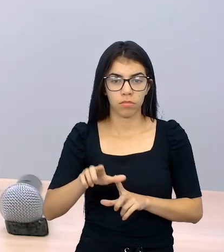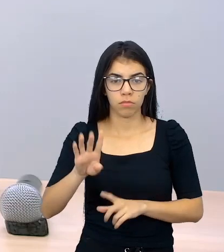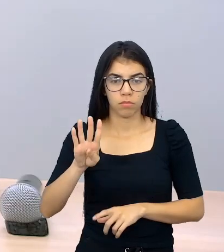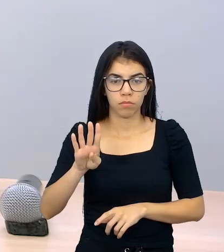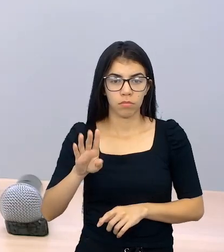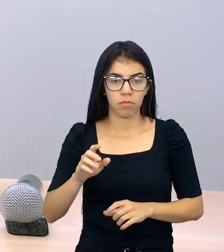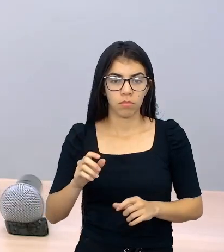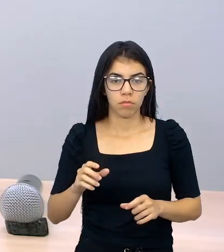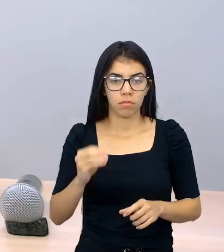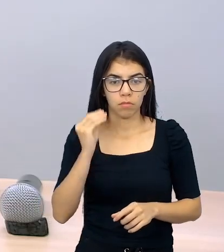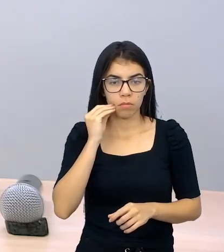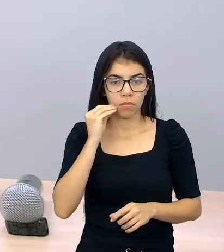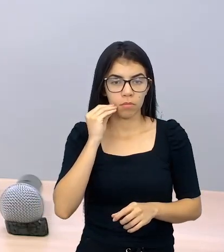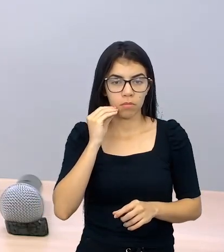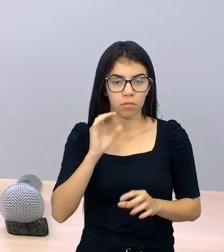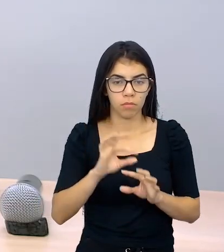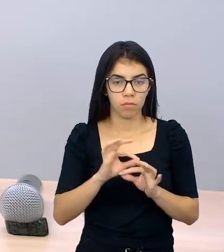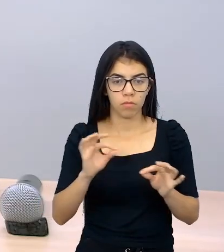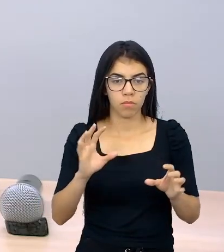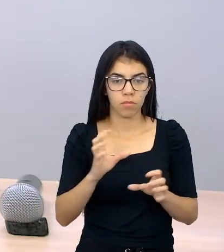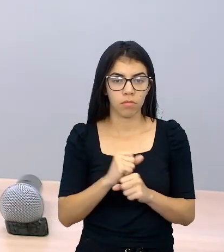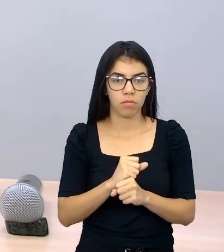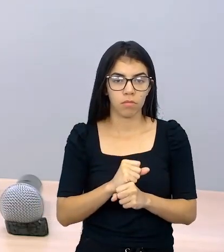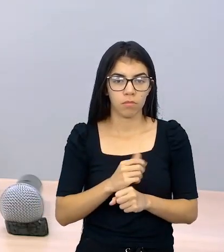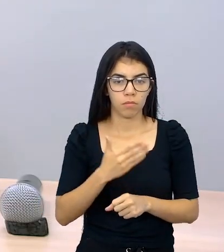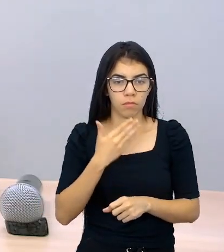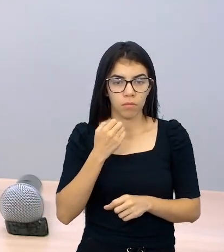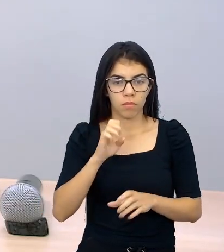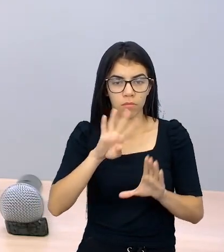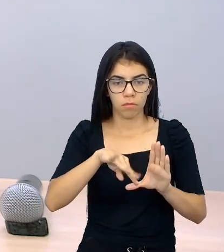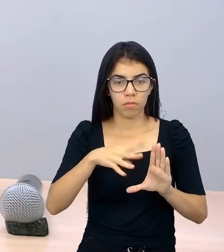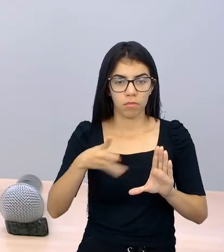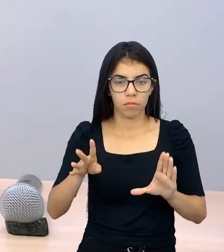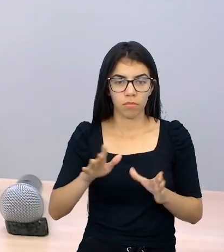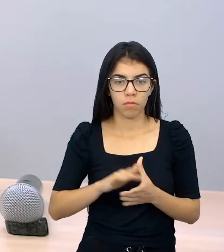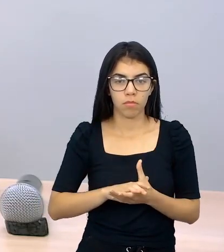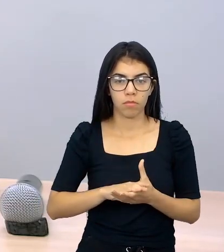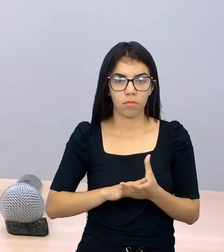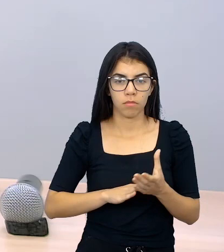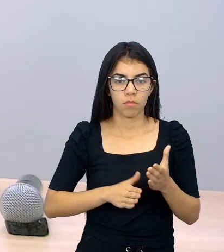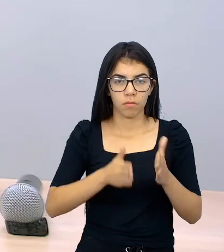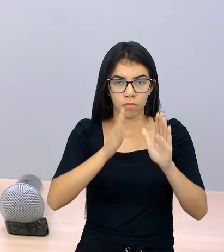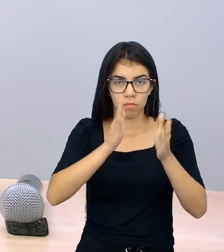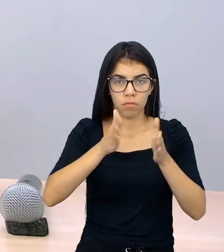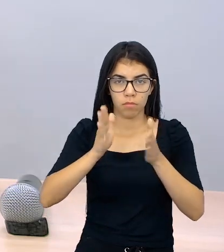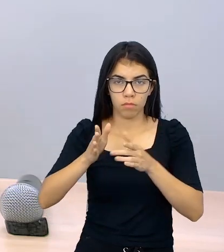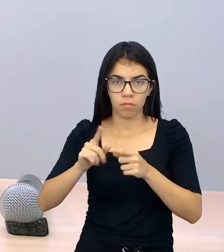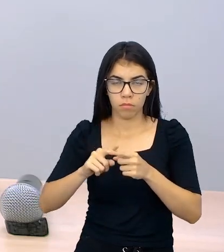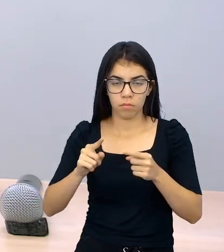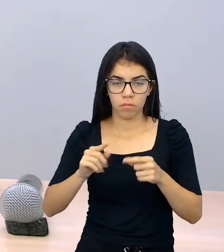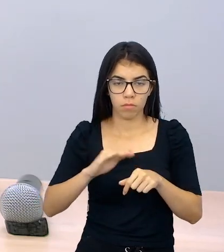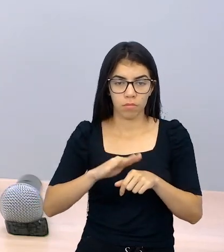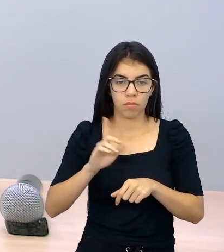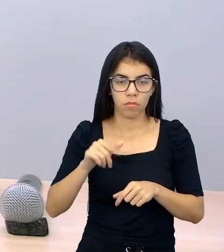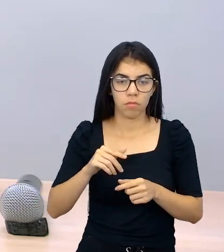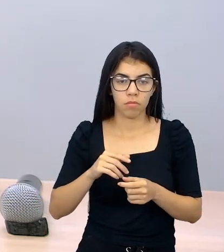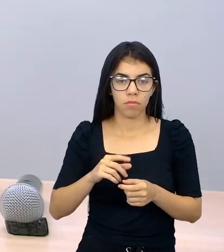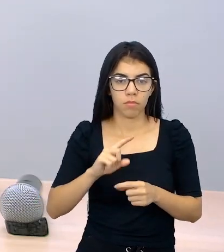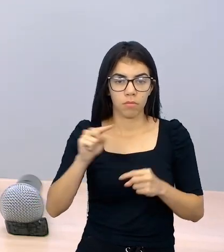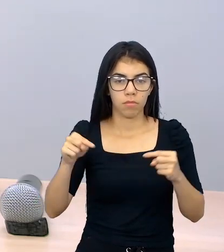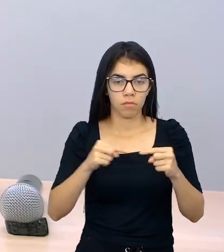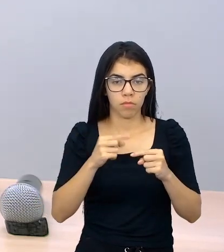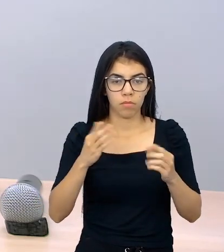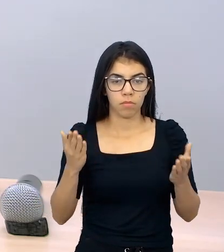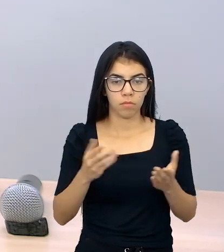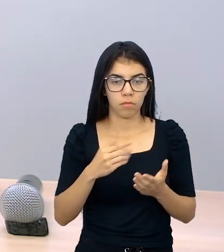certo? Para poder escrever a reta. Só que para descobrir o coeficiente, eu vou ter que melhorar a tabela, vou ter que fazer umas colunas a mais. Mas ok, o objetivo da aula de hoje era chegar nisso. Ai, que legal. Só